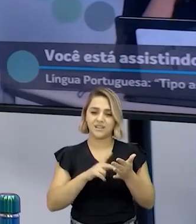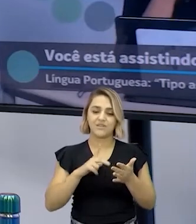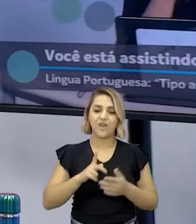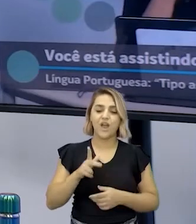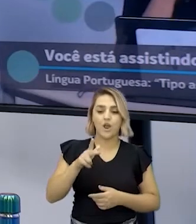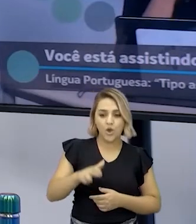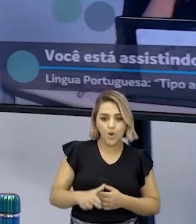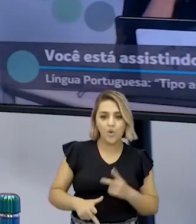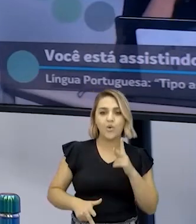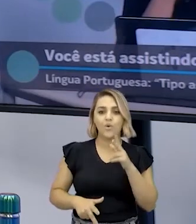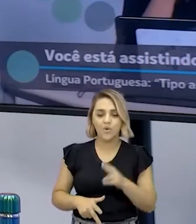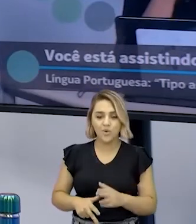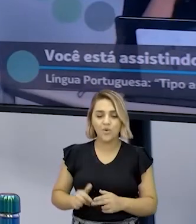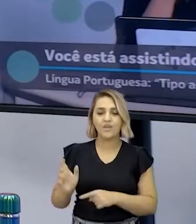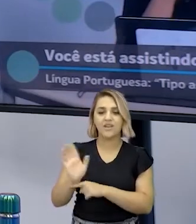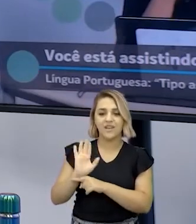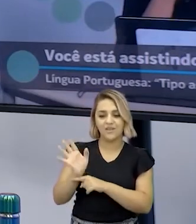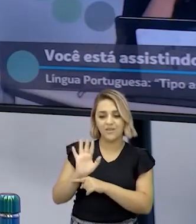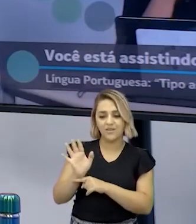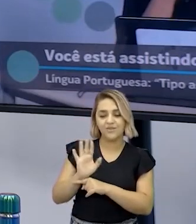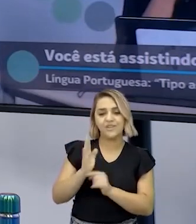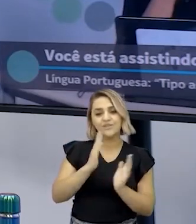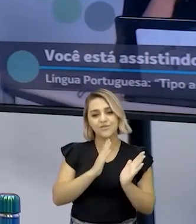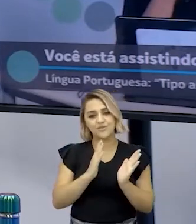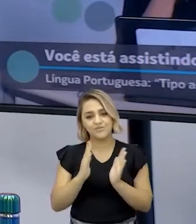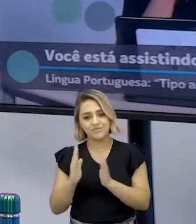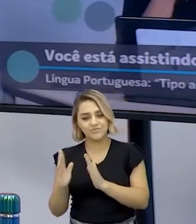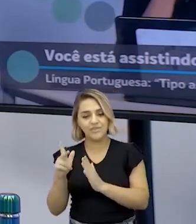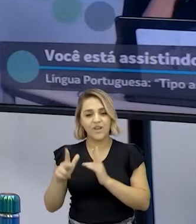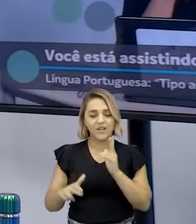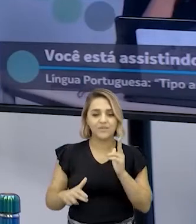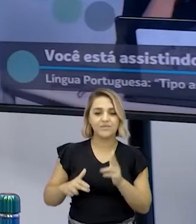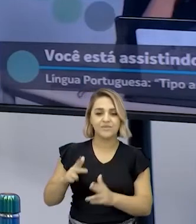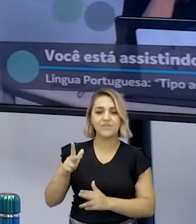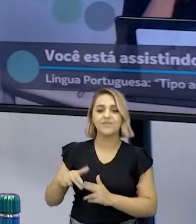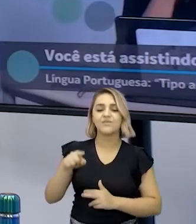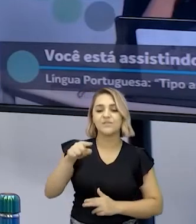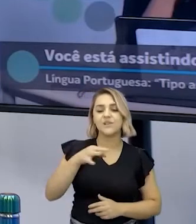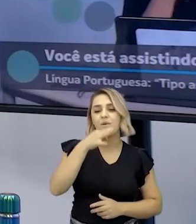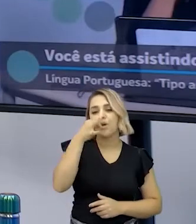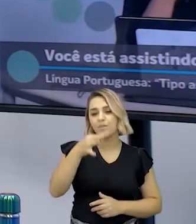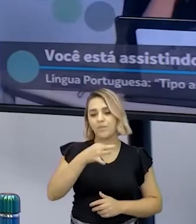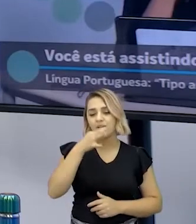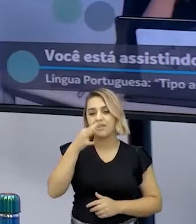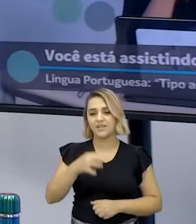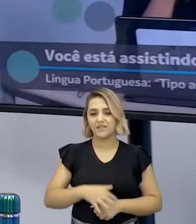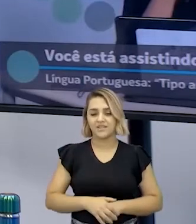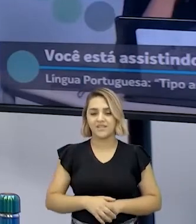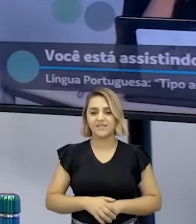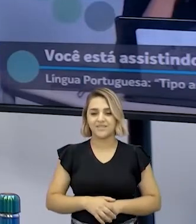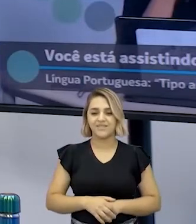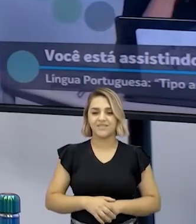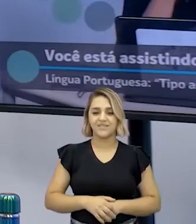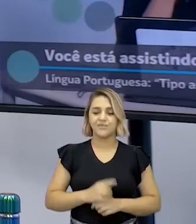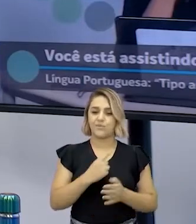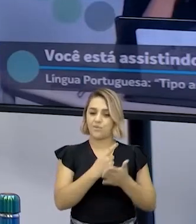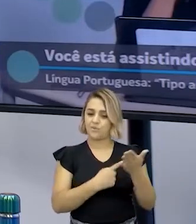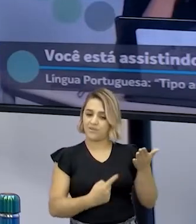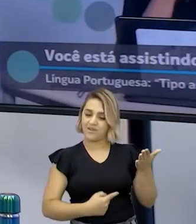fazendo comentários. Aí vocês, como sempre, façam as anotações aí de vocês no caderno, no material de vocês, ok? Vamos lá